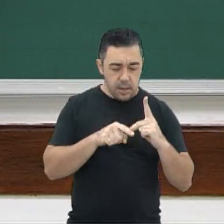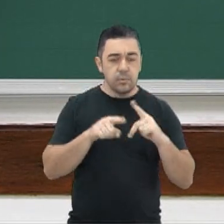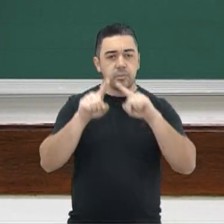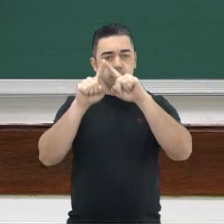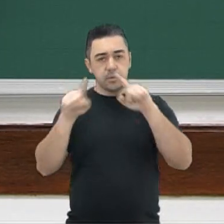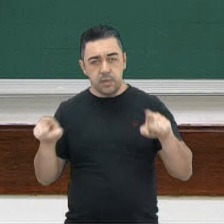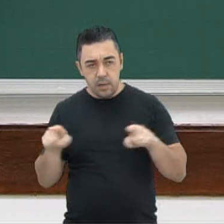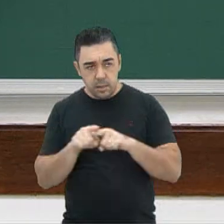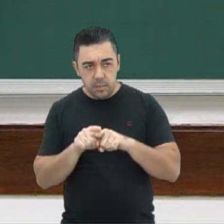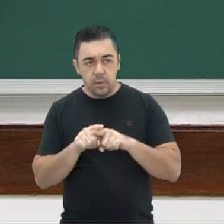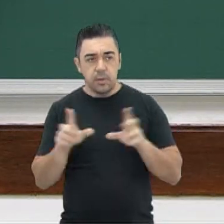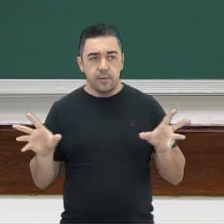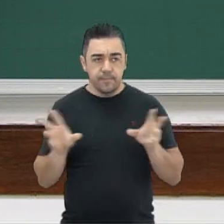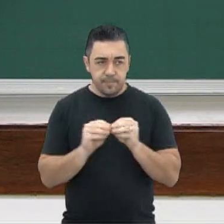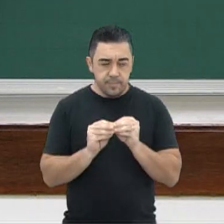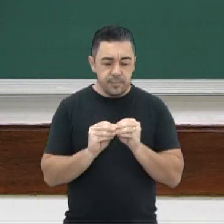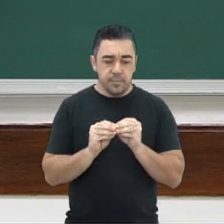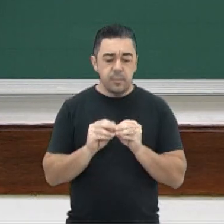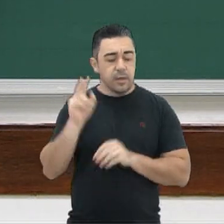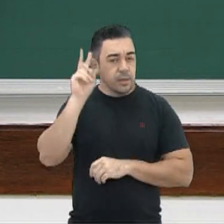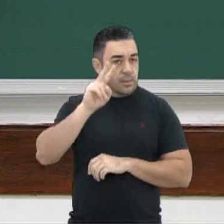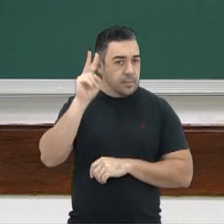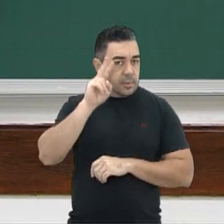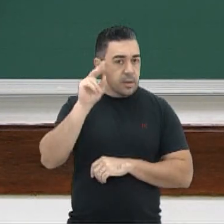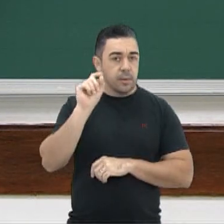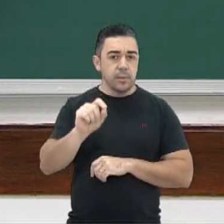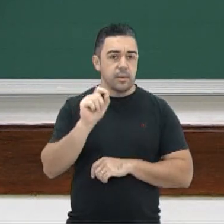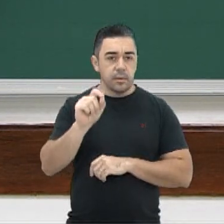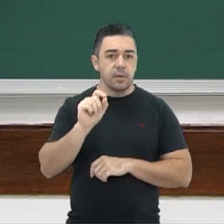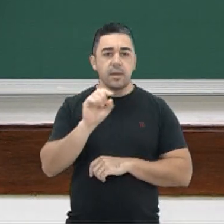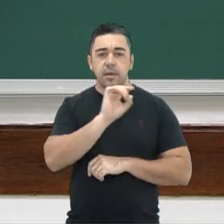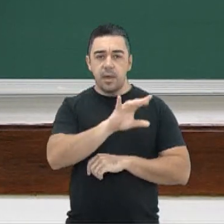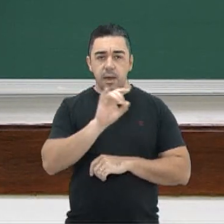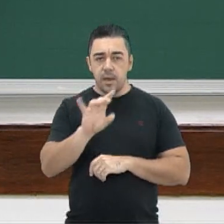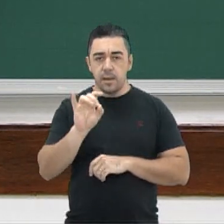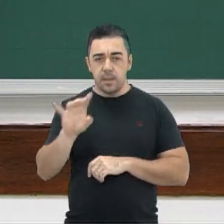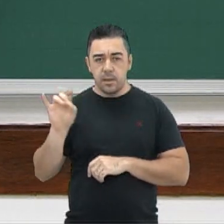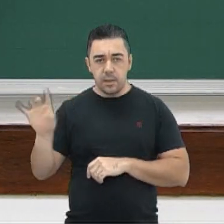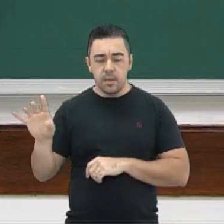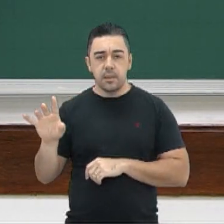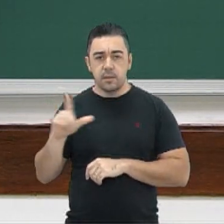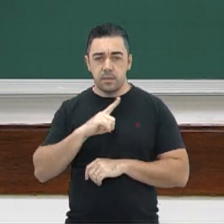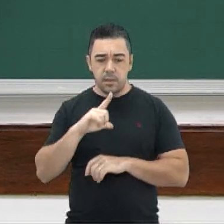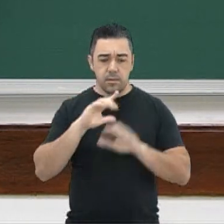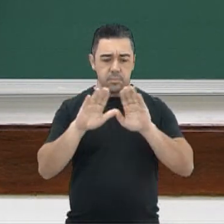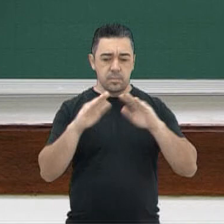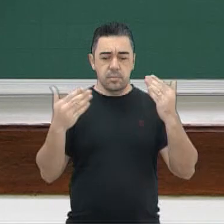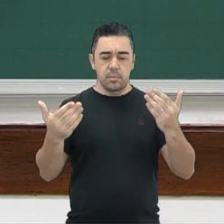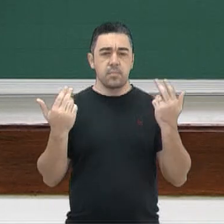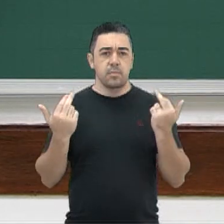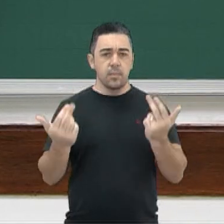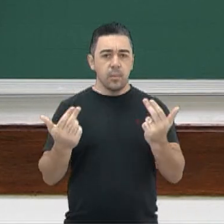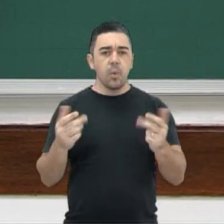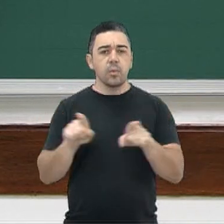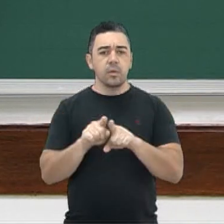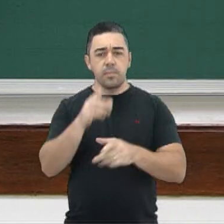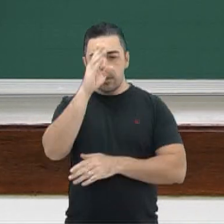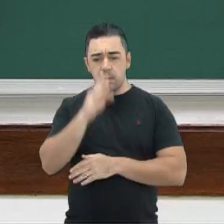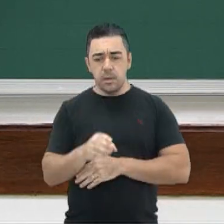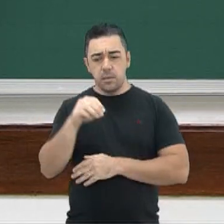triângulos, fizemos uma revisão, uma retomada dos casos, né, de congruência de triângulo,